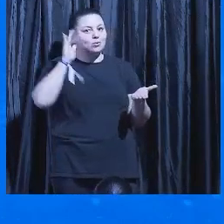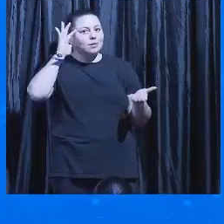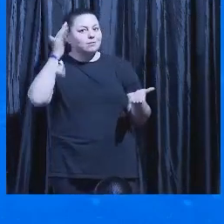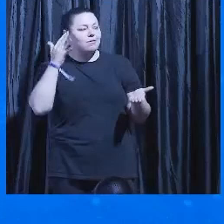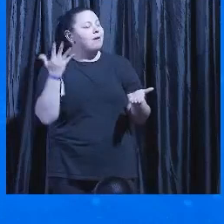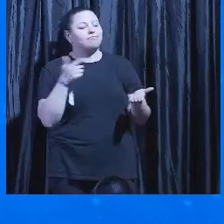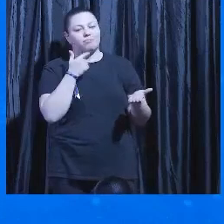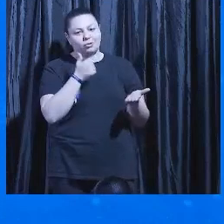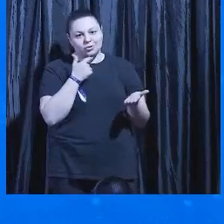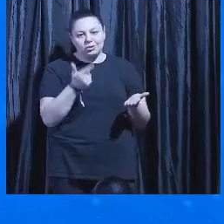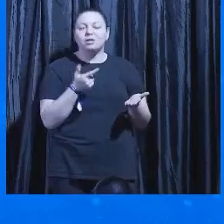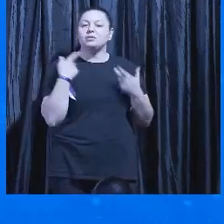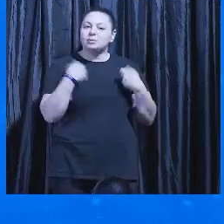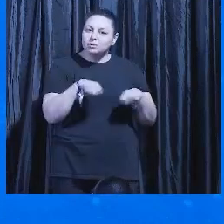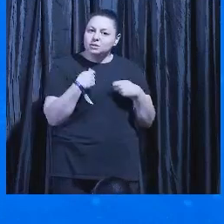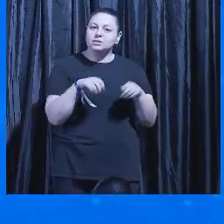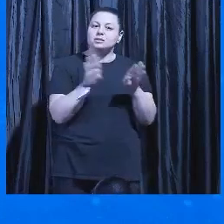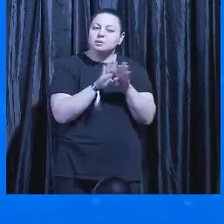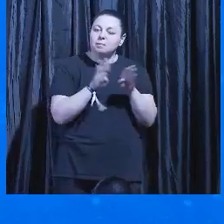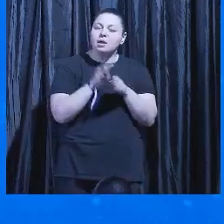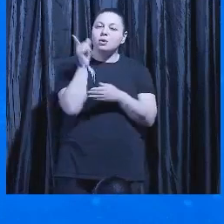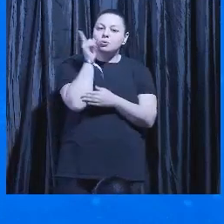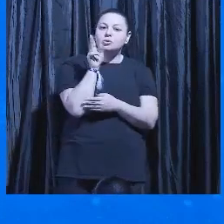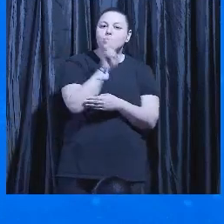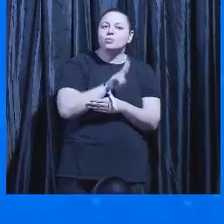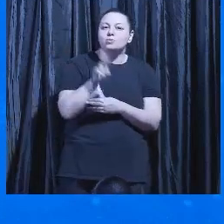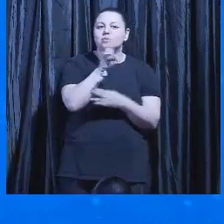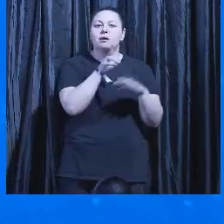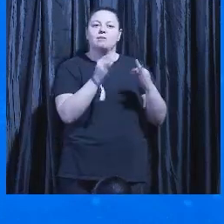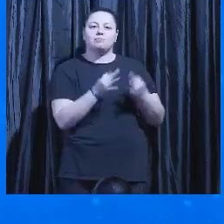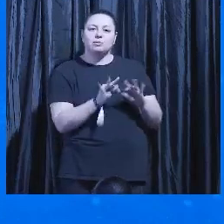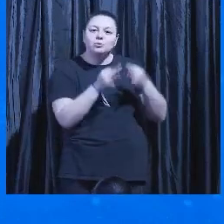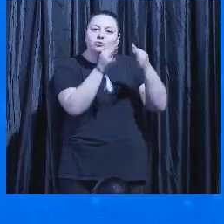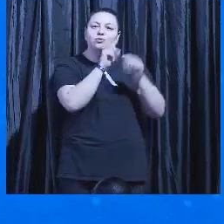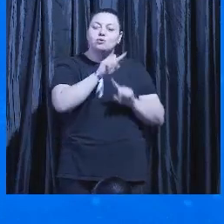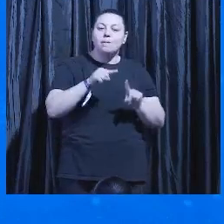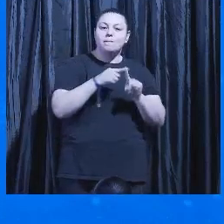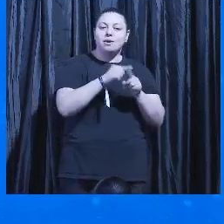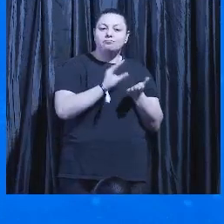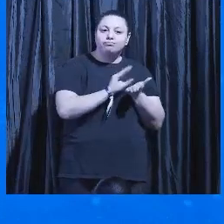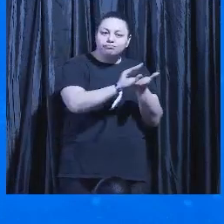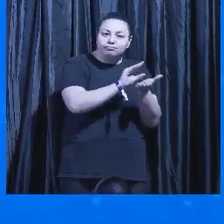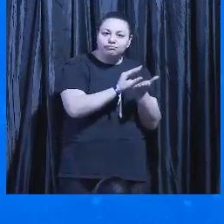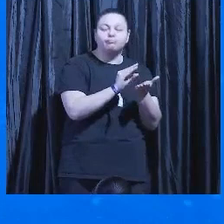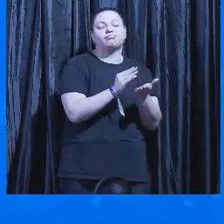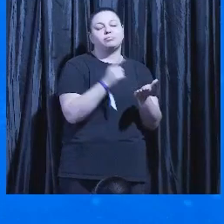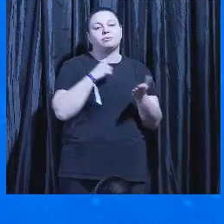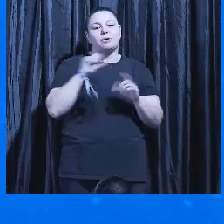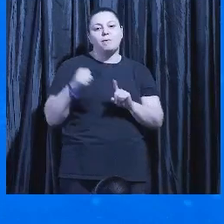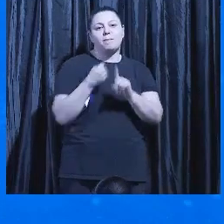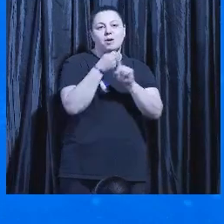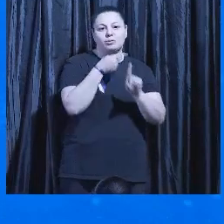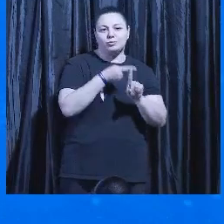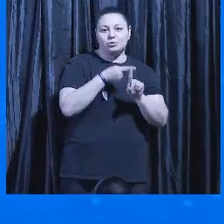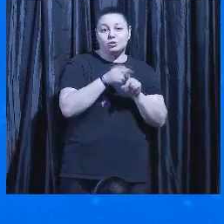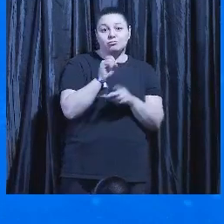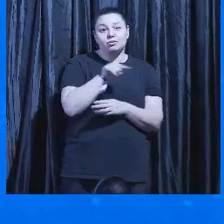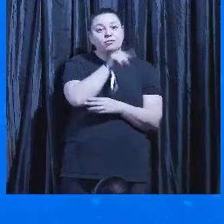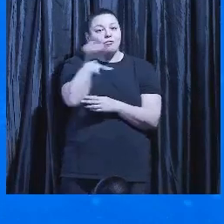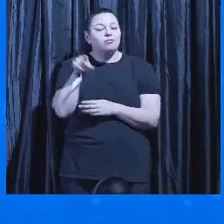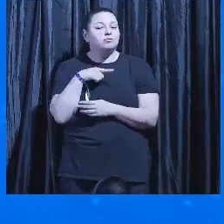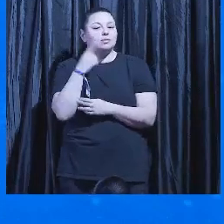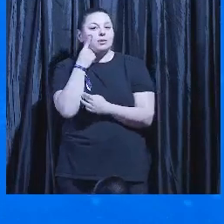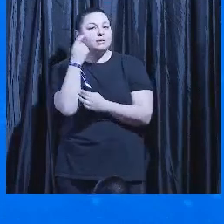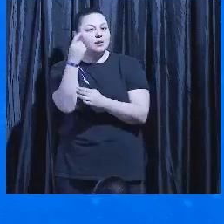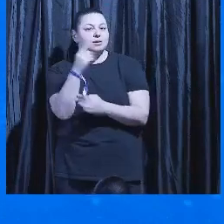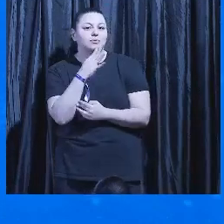decisões, e conseguir, a partir dessas tecnologias e desses dados, gerar impacto positivo. Então, quem tiver interesse em conhecer